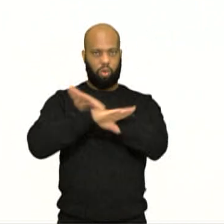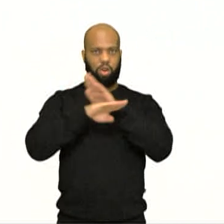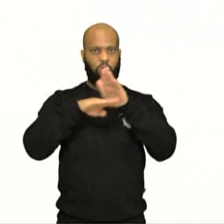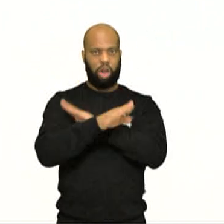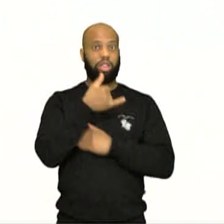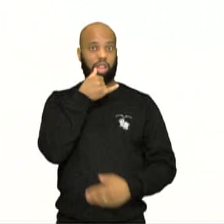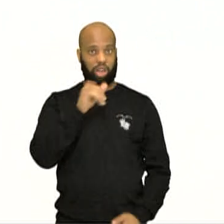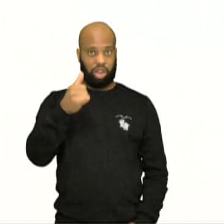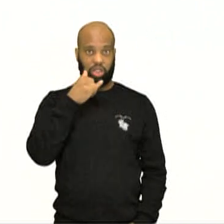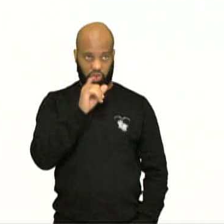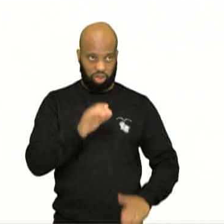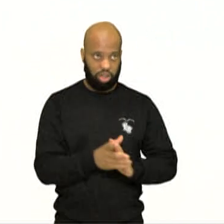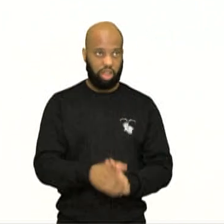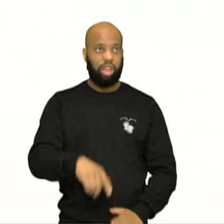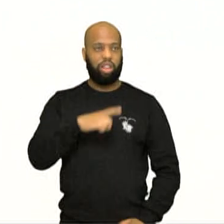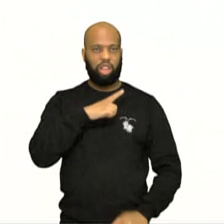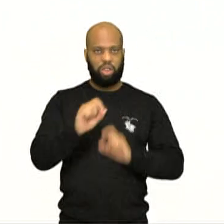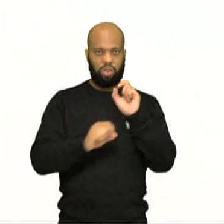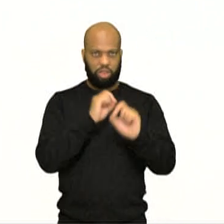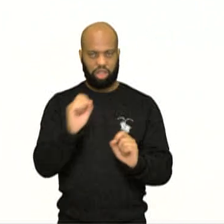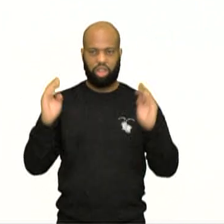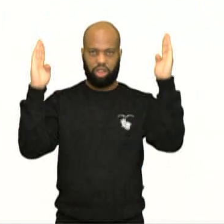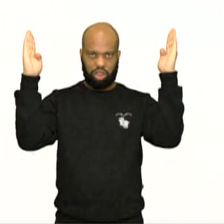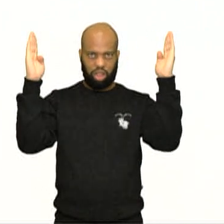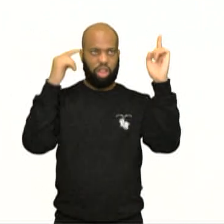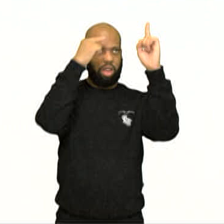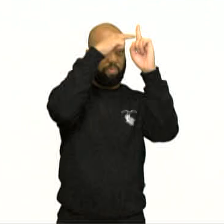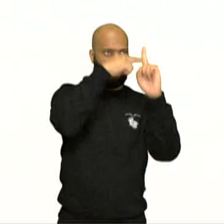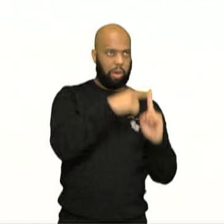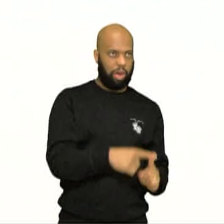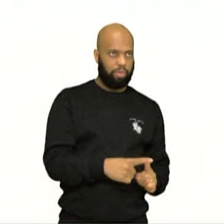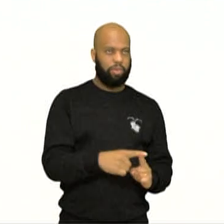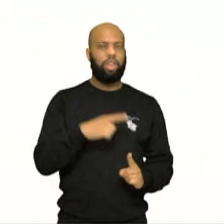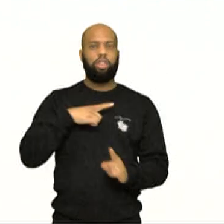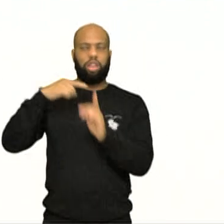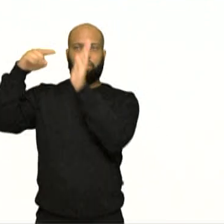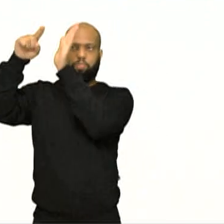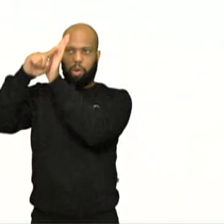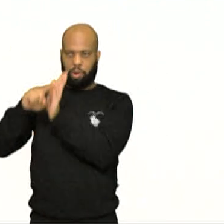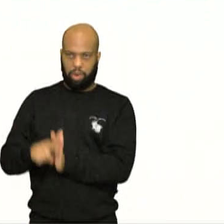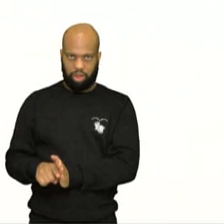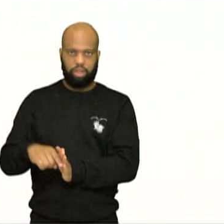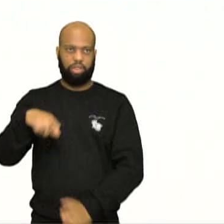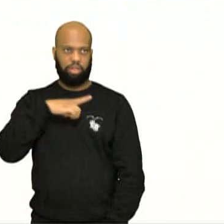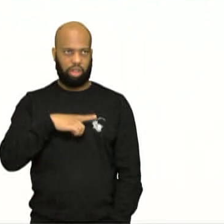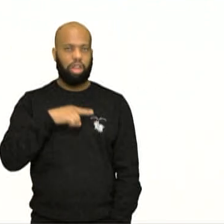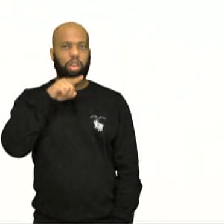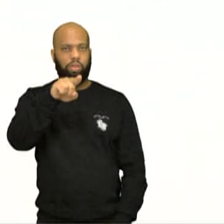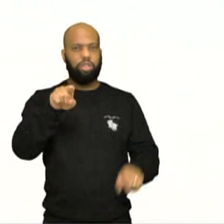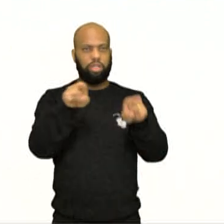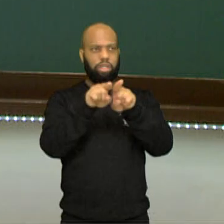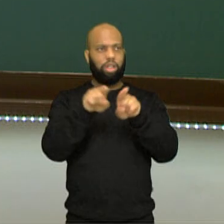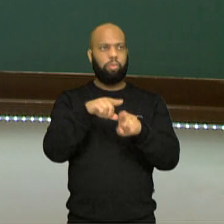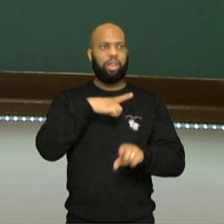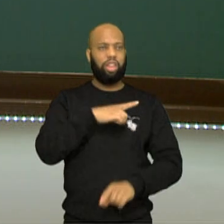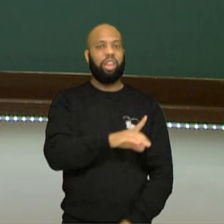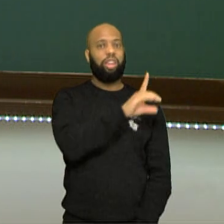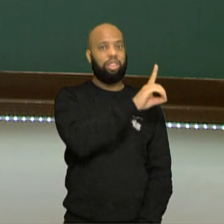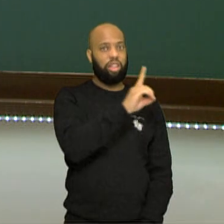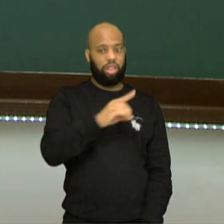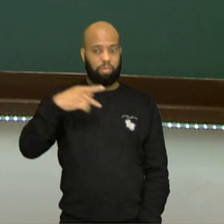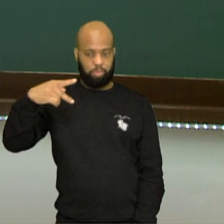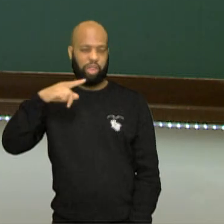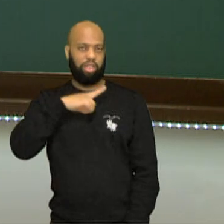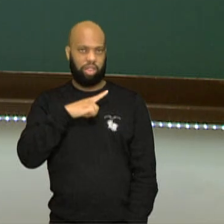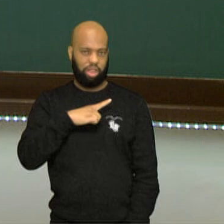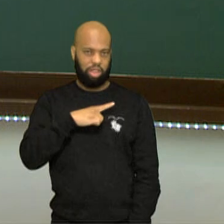você coloca cargas elétricas aqui, né? Positiva aqui, negativa, nesse caso. Você tem, então, uma diferença de potencial e